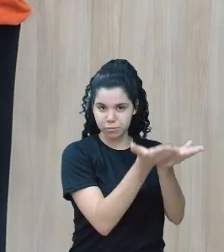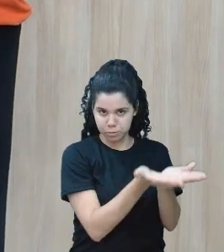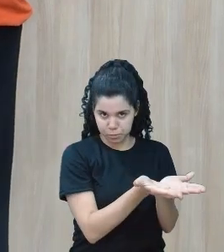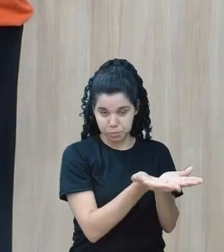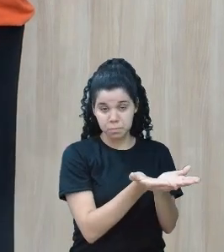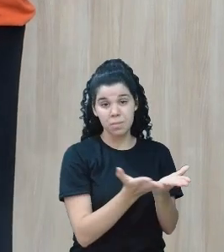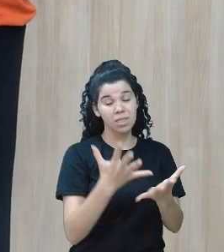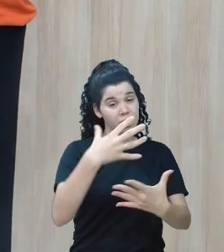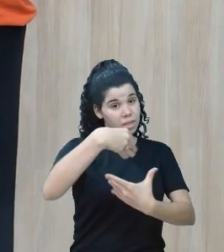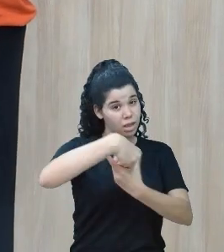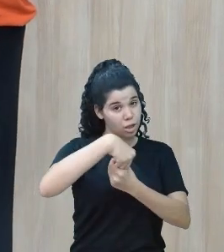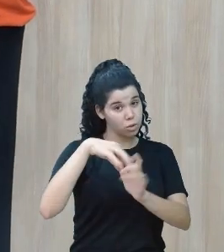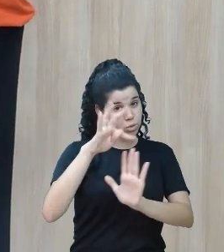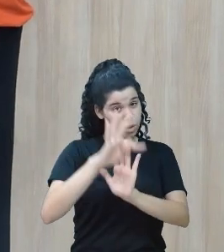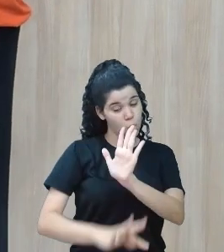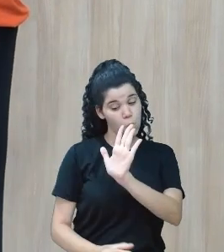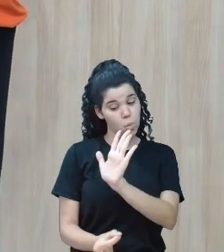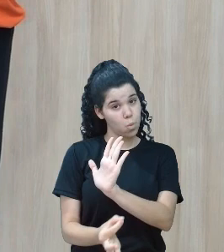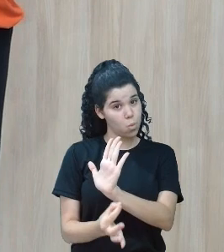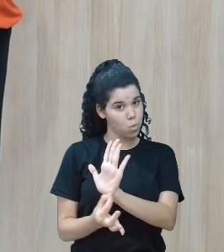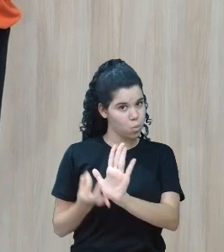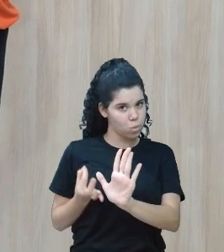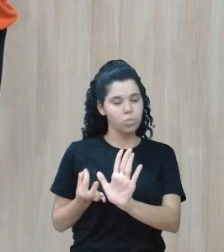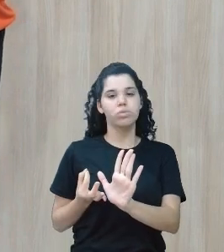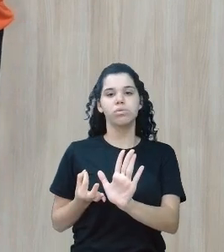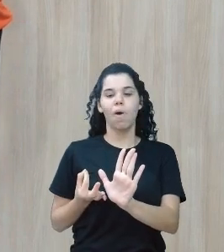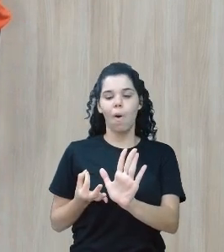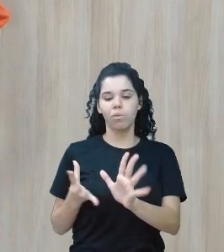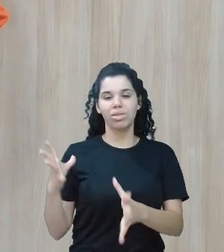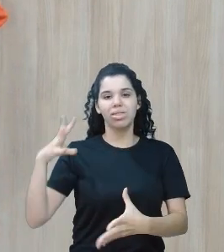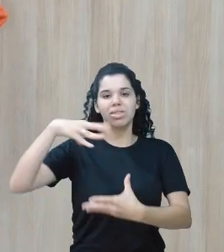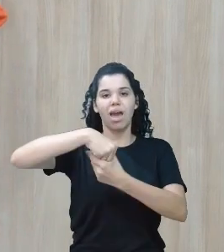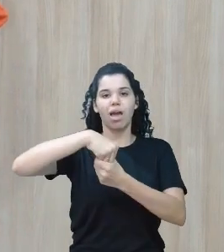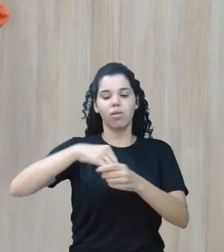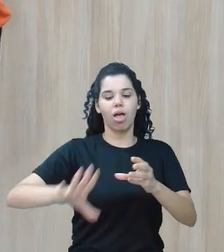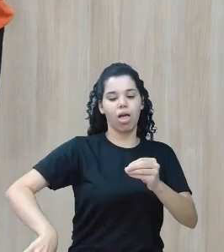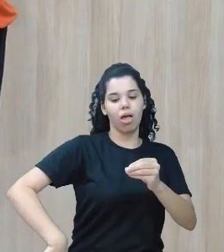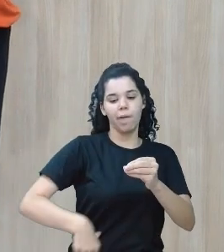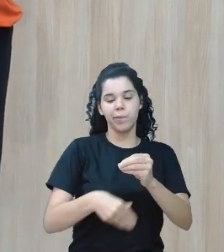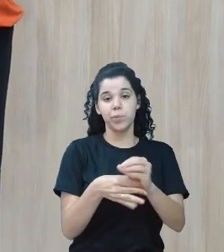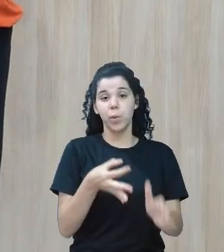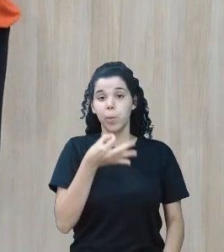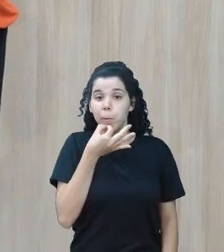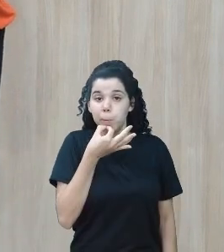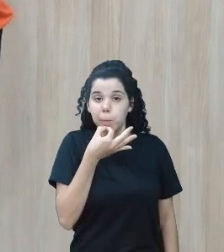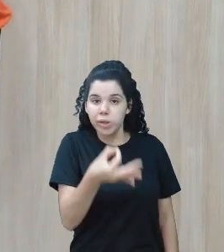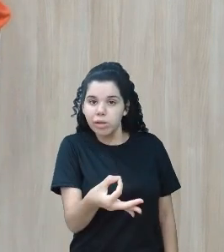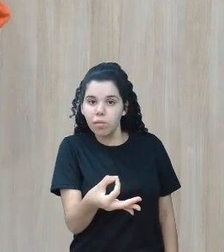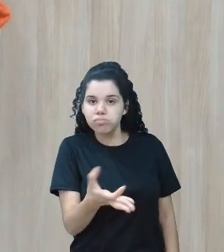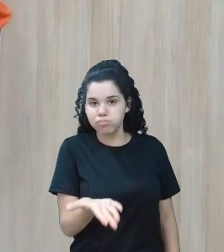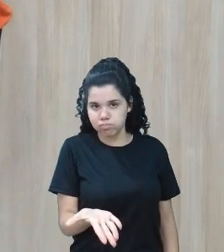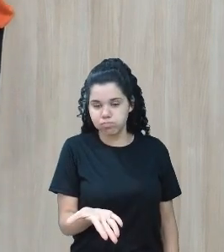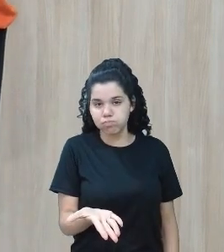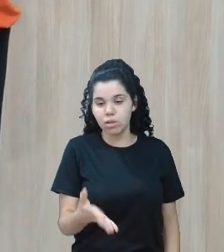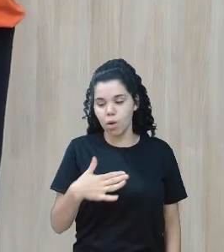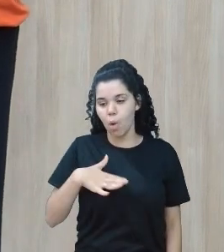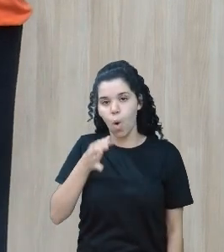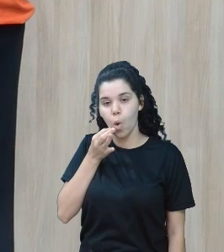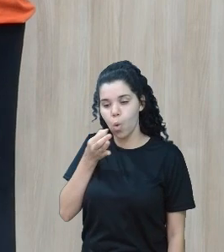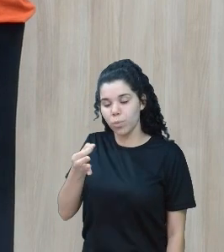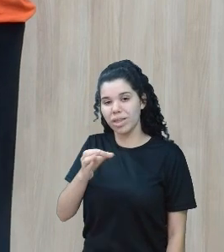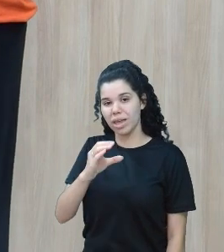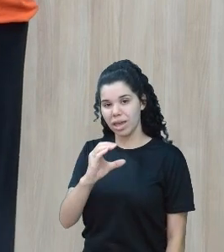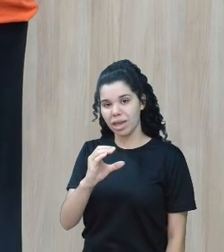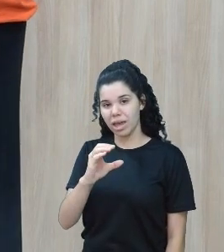nesse texto, a pessoa que escreveu, ela vai dar a opinião dela. Ela vai fazer uma crítica, tá? Gente,